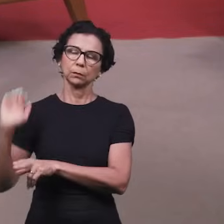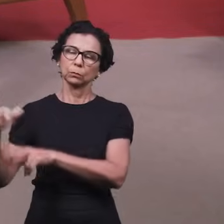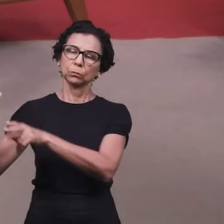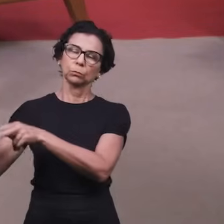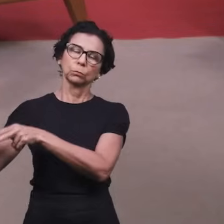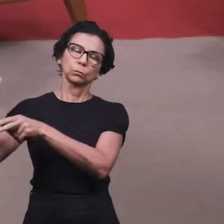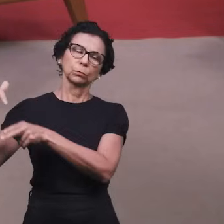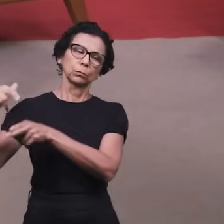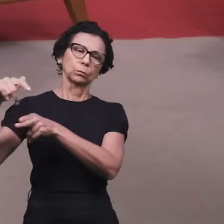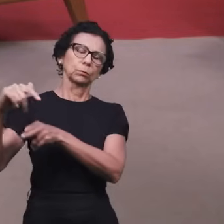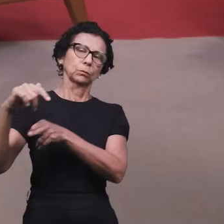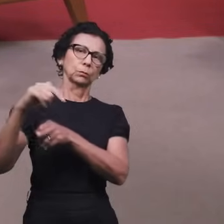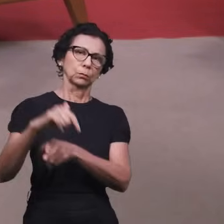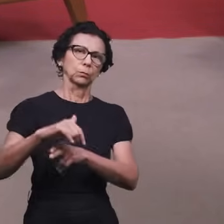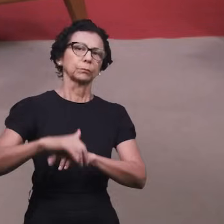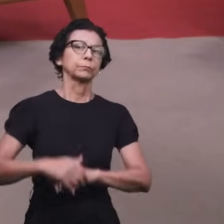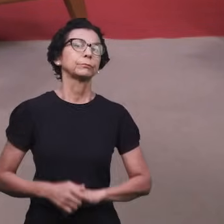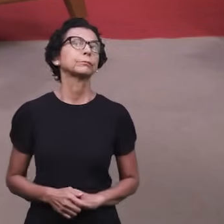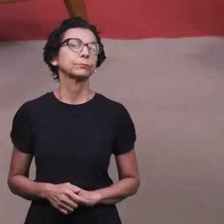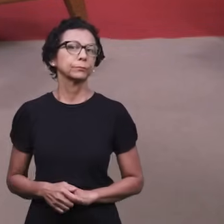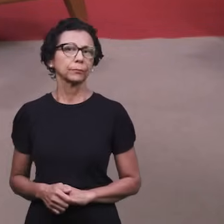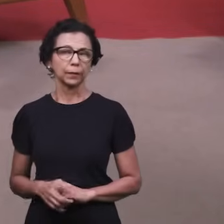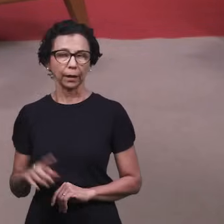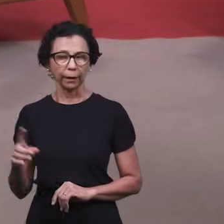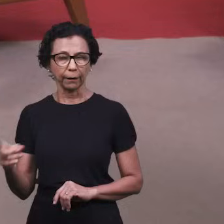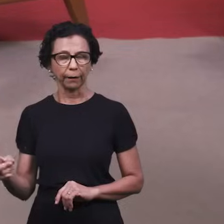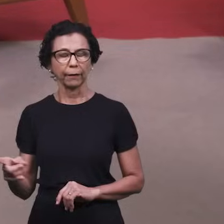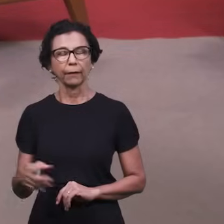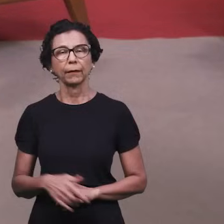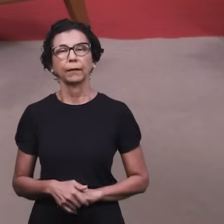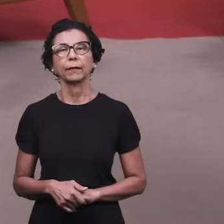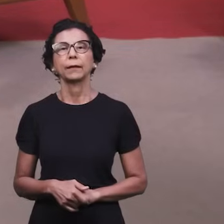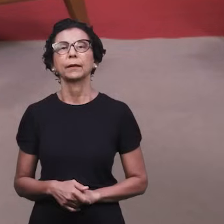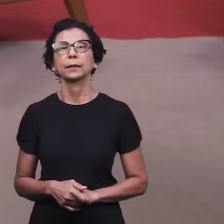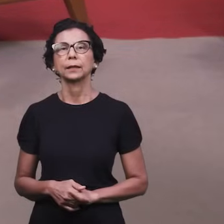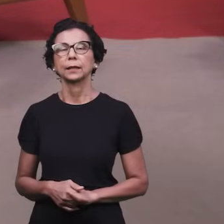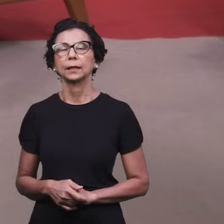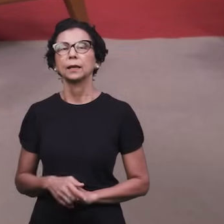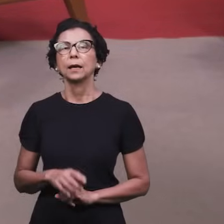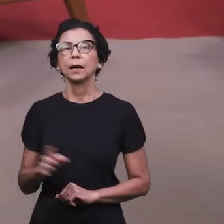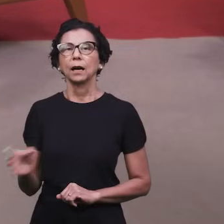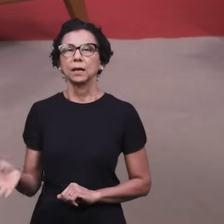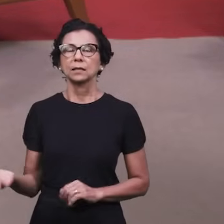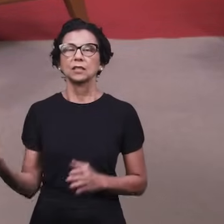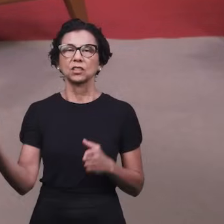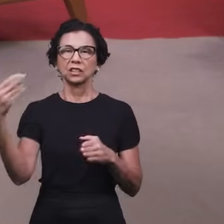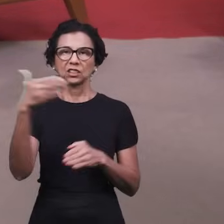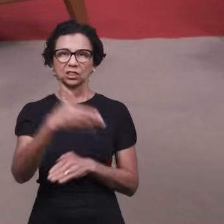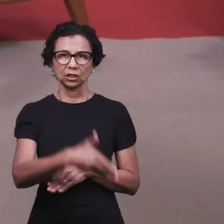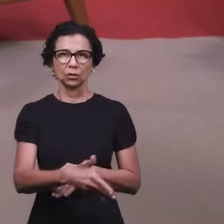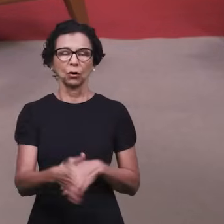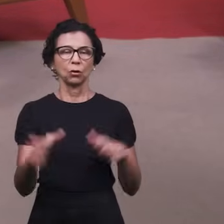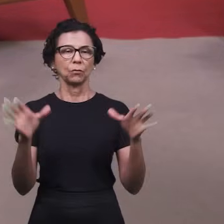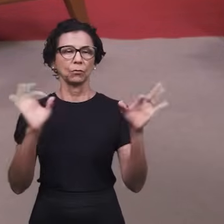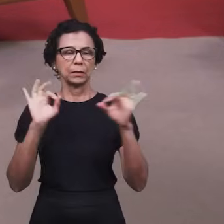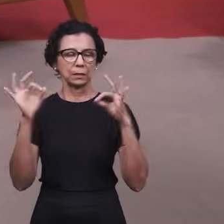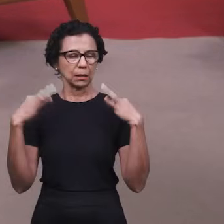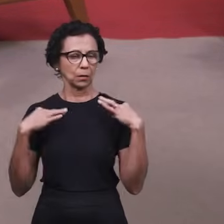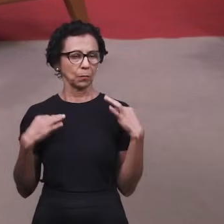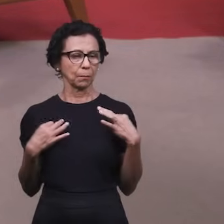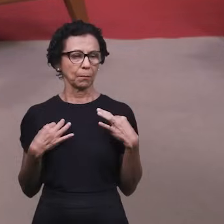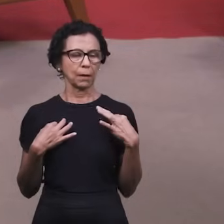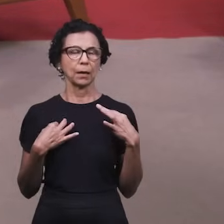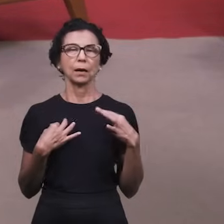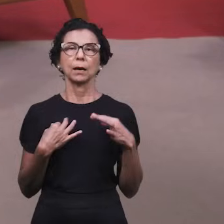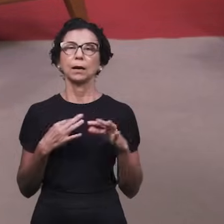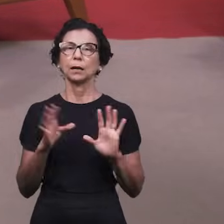Isso. Então, a primeira coisa que Isaac viu em Rebeca, que é a primeira coisa que o Senhor Jesus viu na igreja, é a santidade.